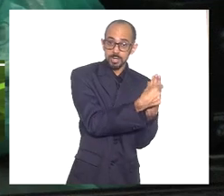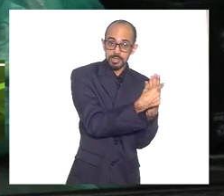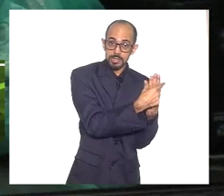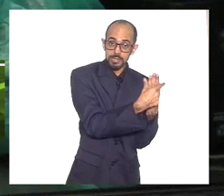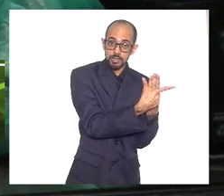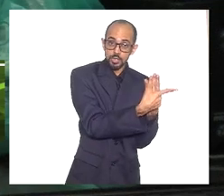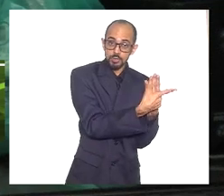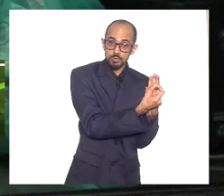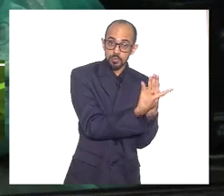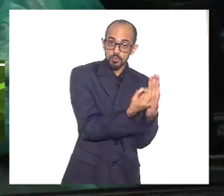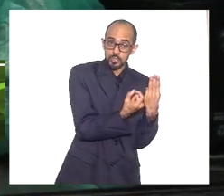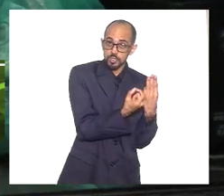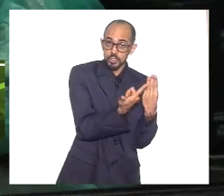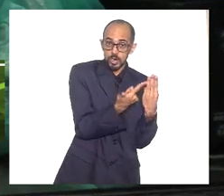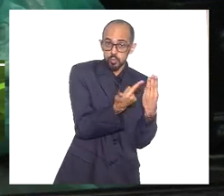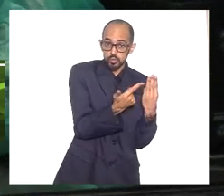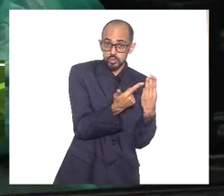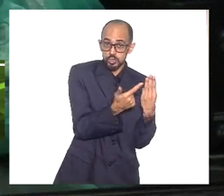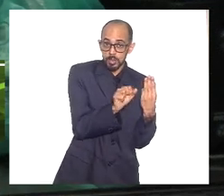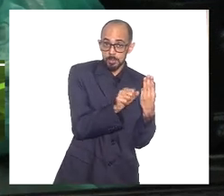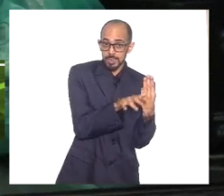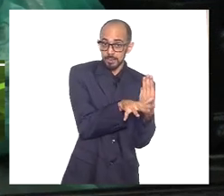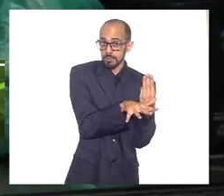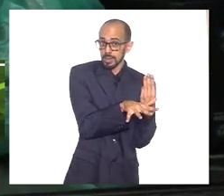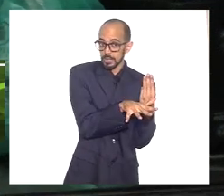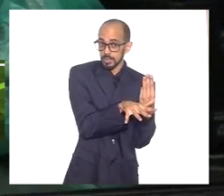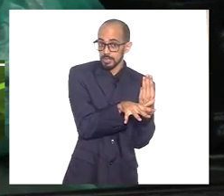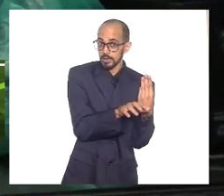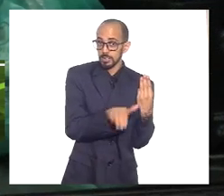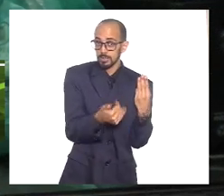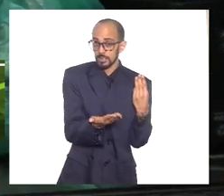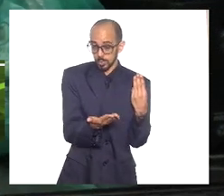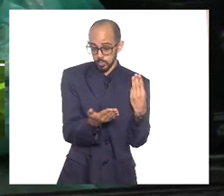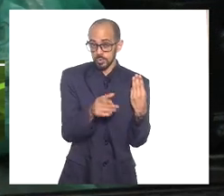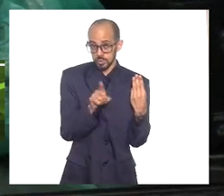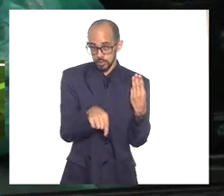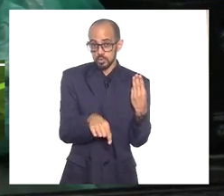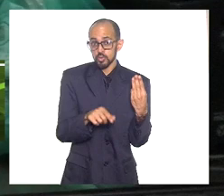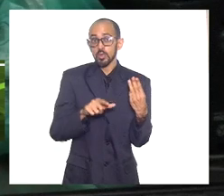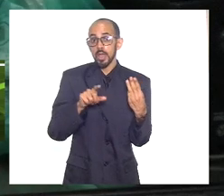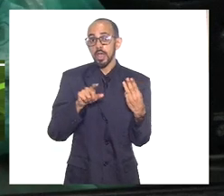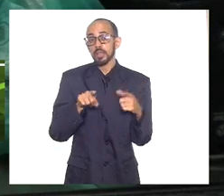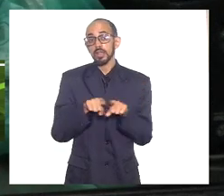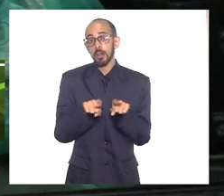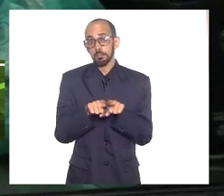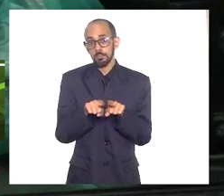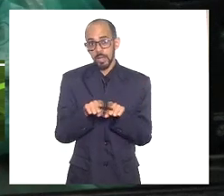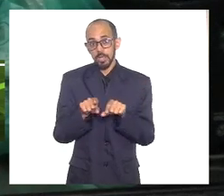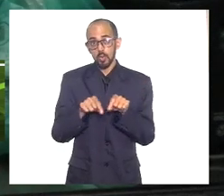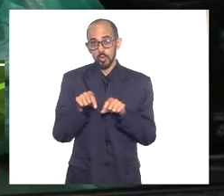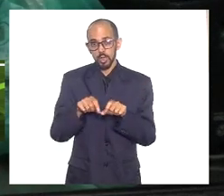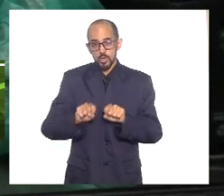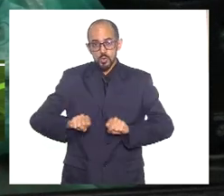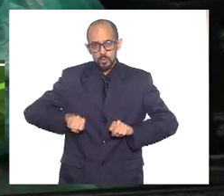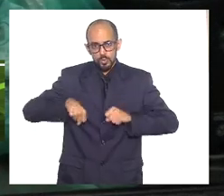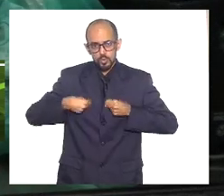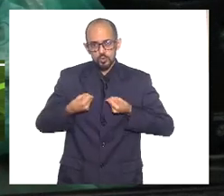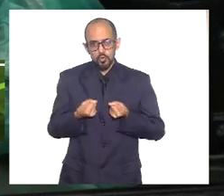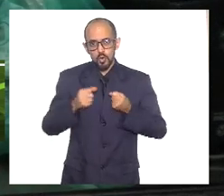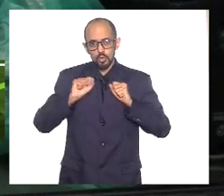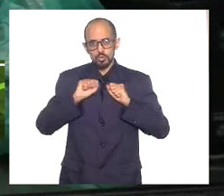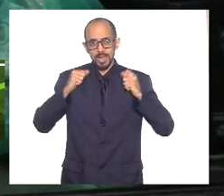pandemia. Né? E aí deve-se também a um esforço da Assembleia